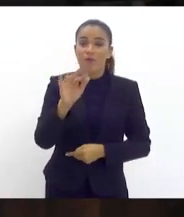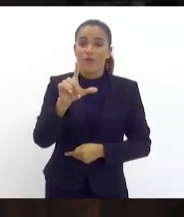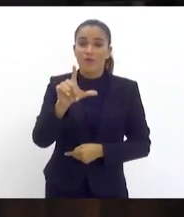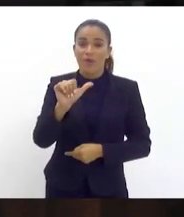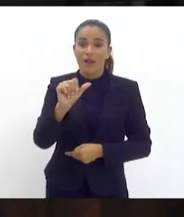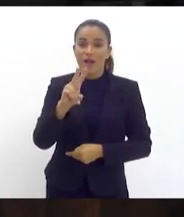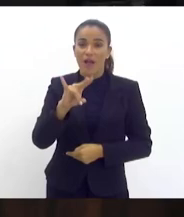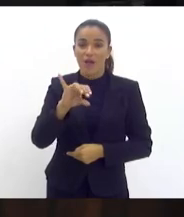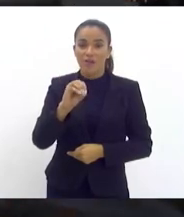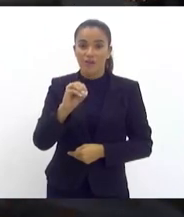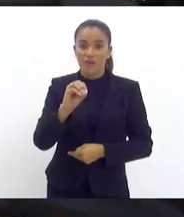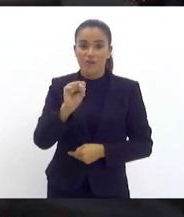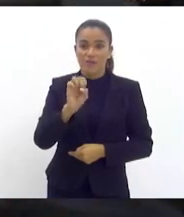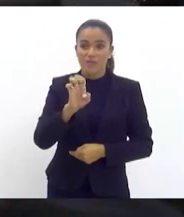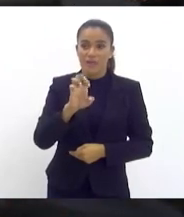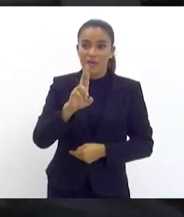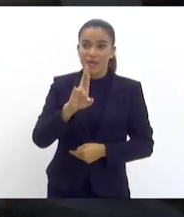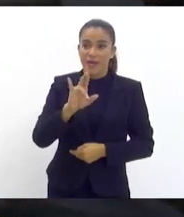favor.